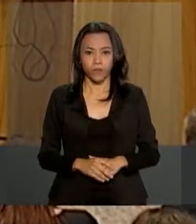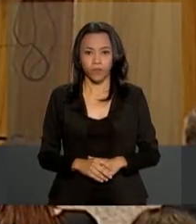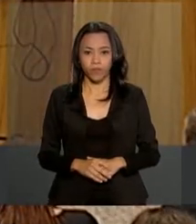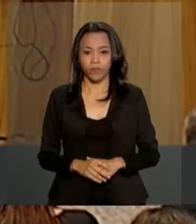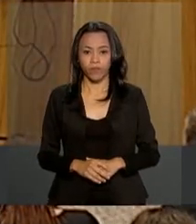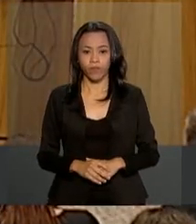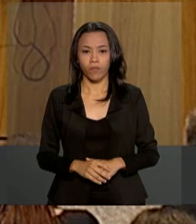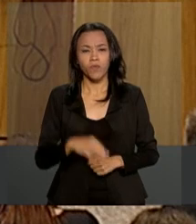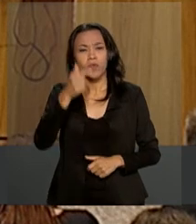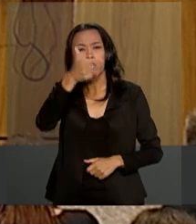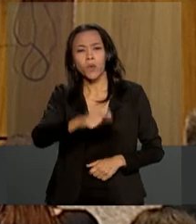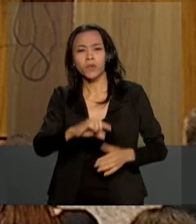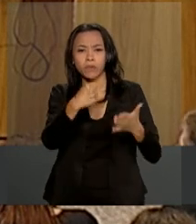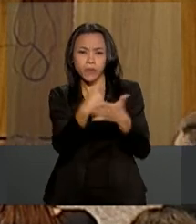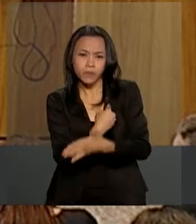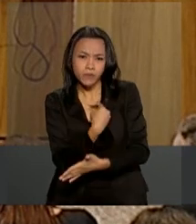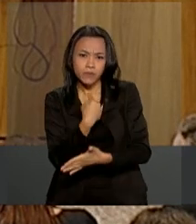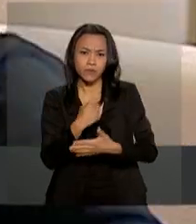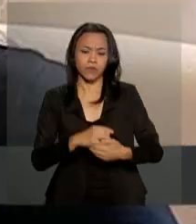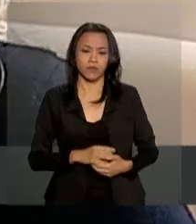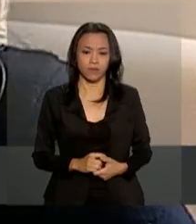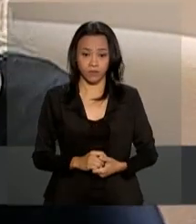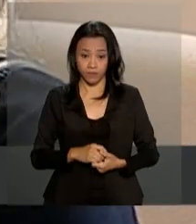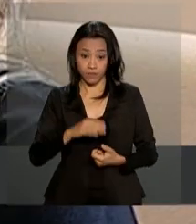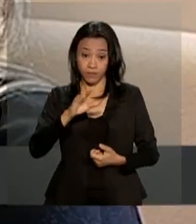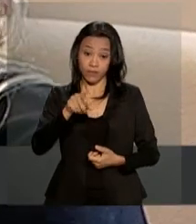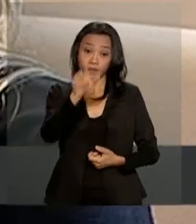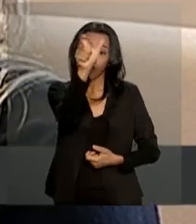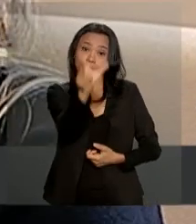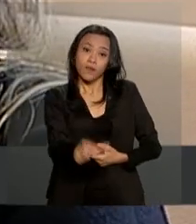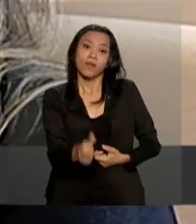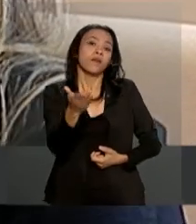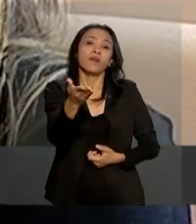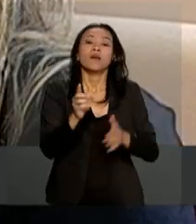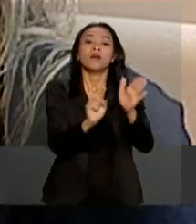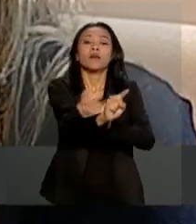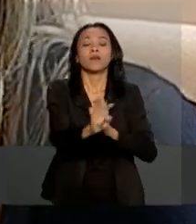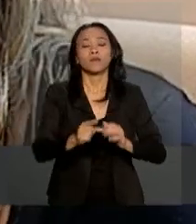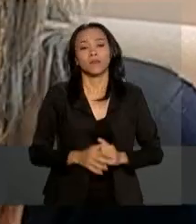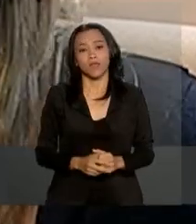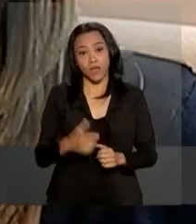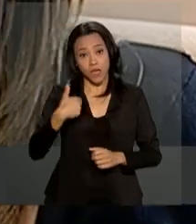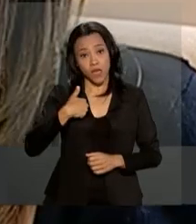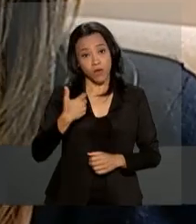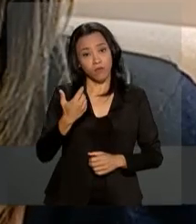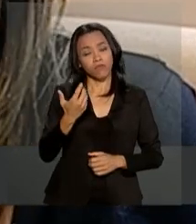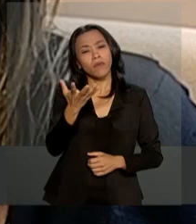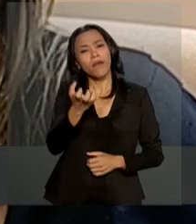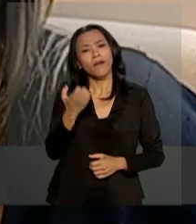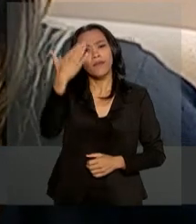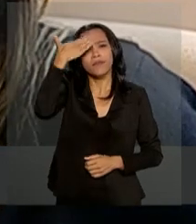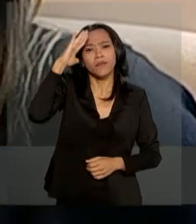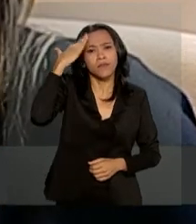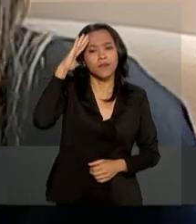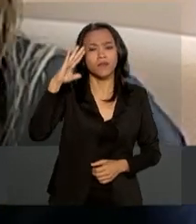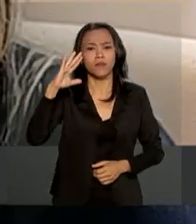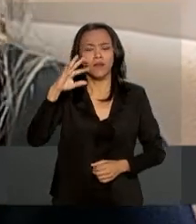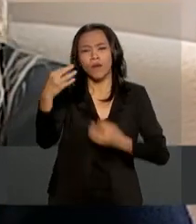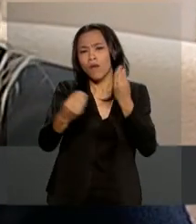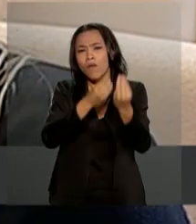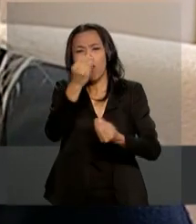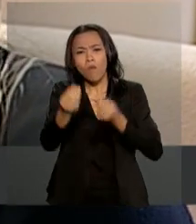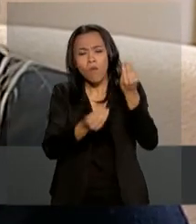alguém mais beatriz gurgel da redetv eu queria só entender como que vai ser a